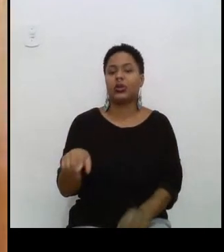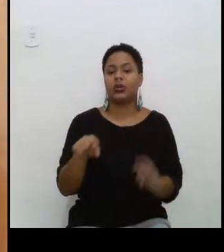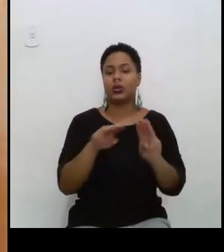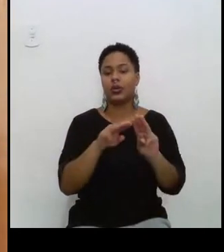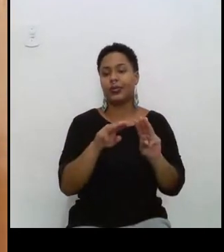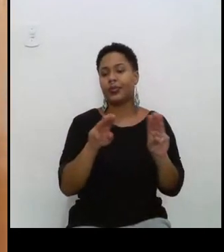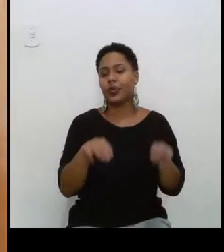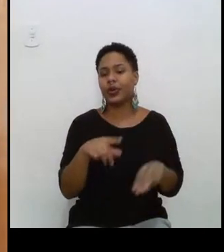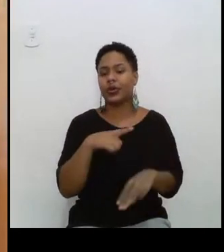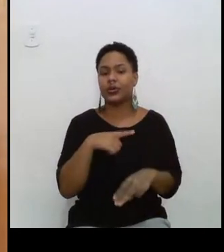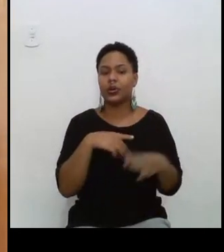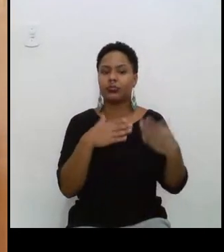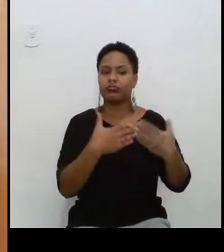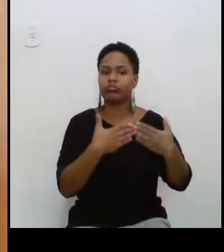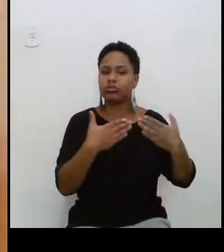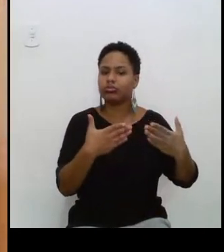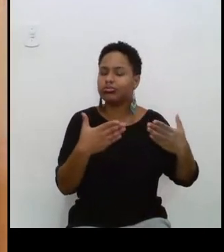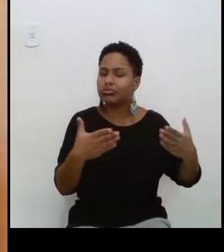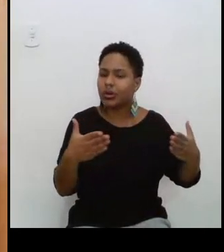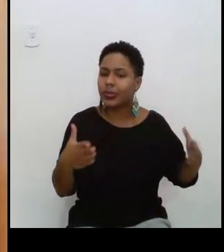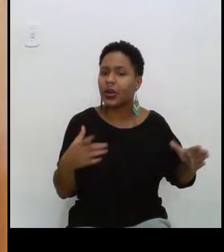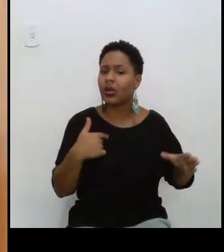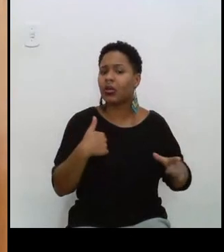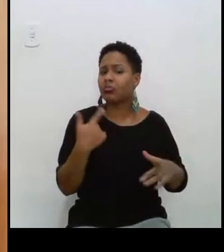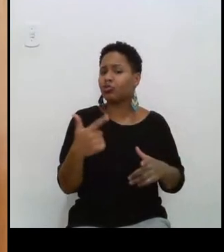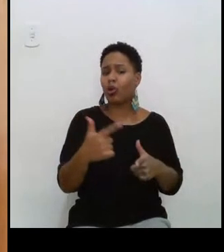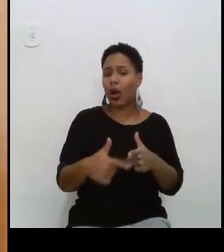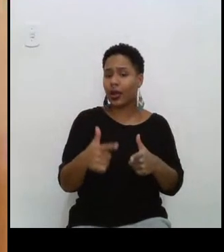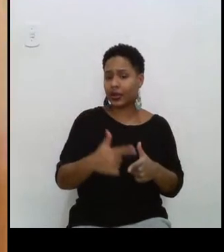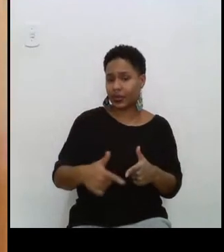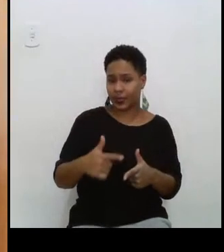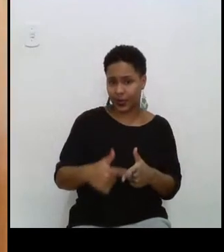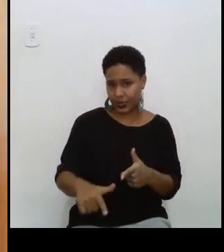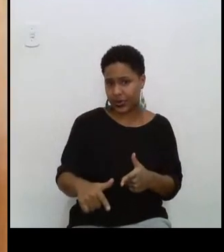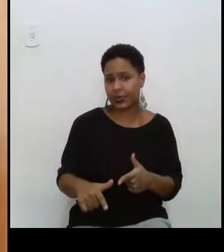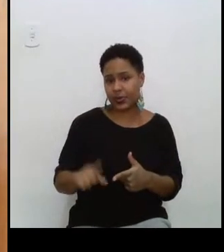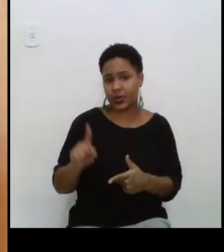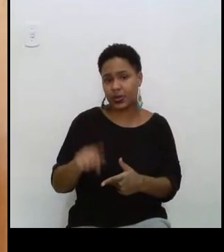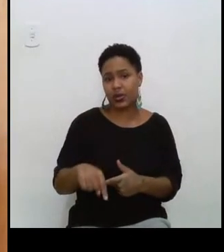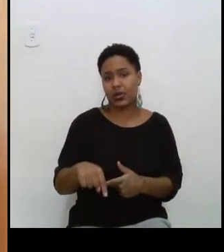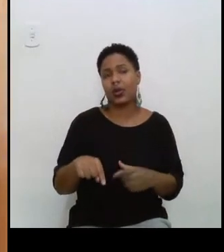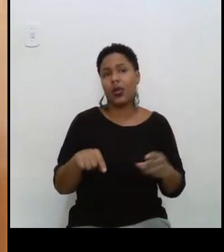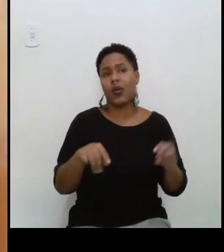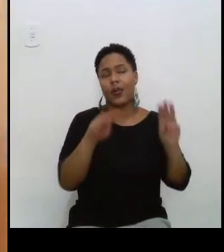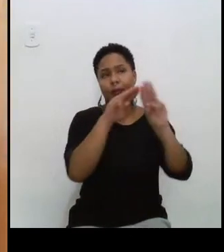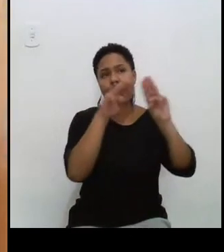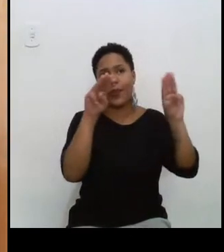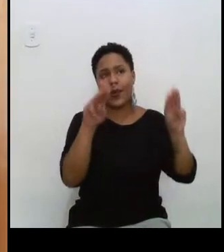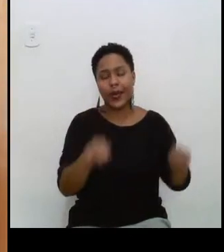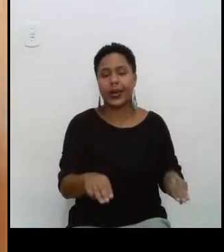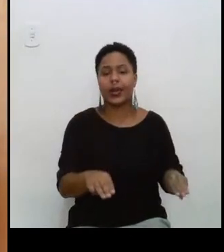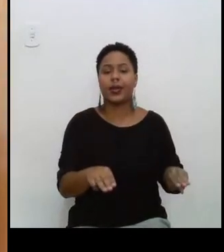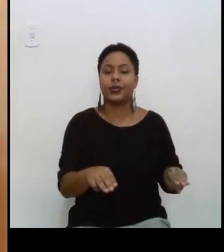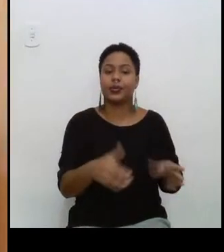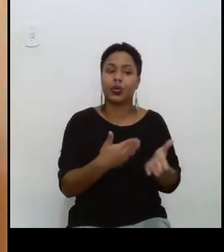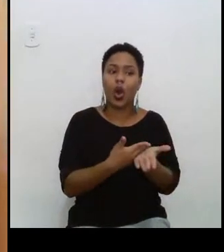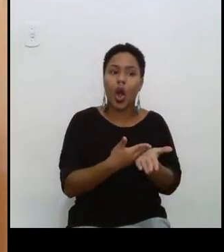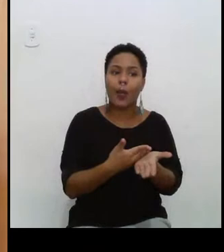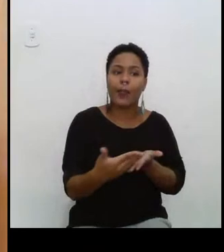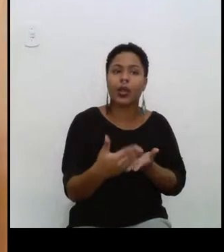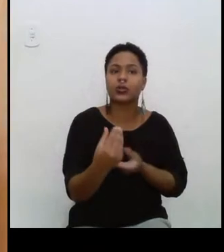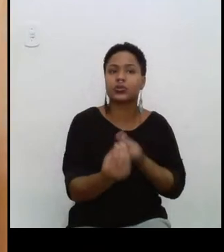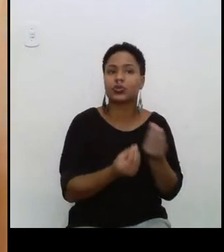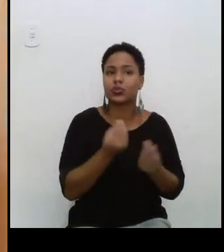lá memória não tem nasce na Anitta a política nacional né